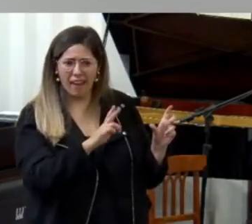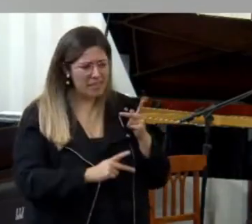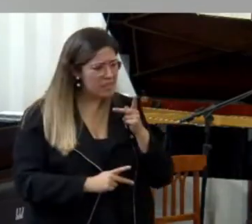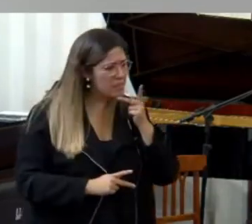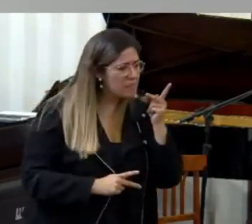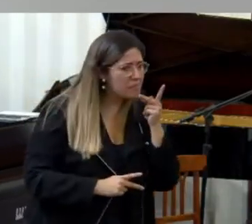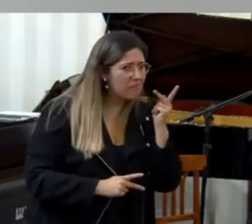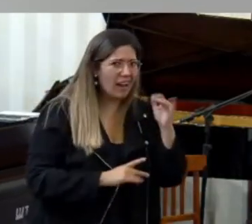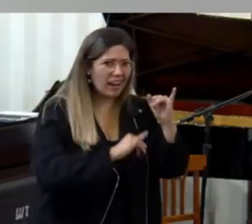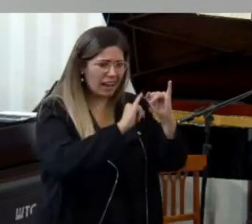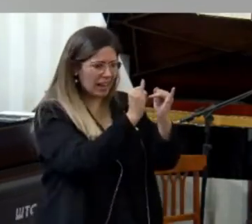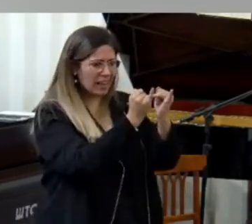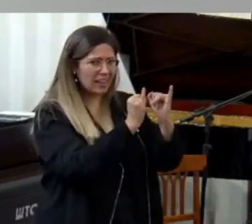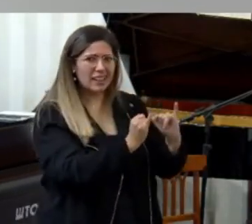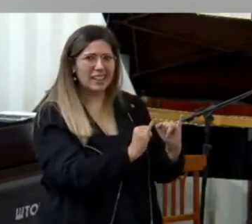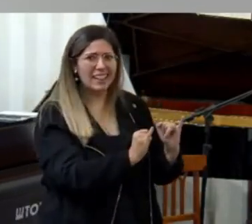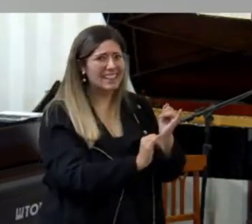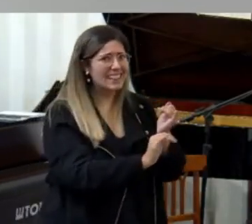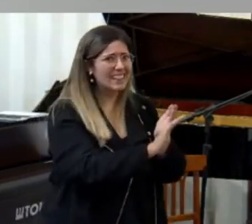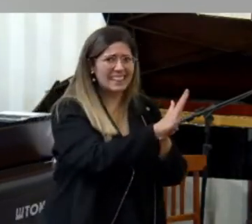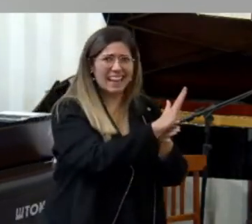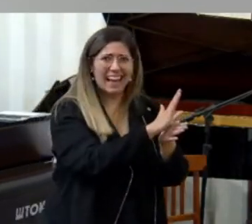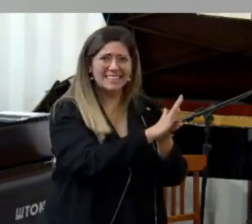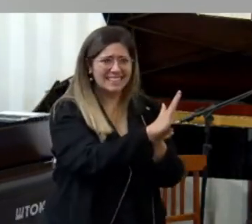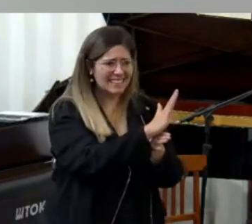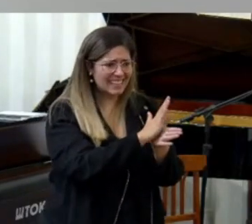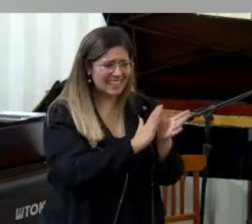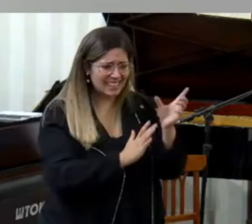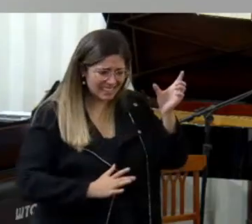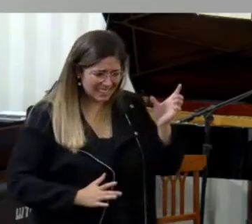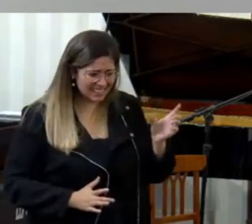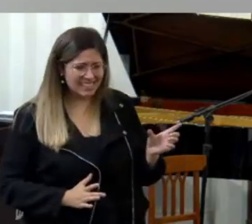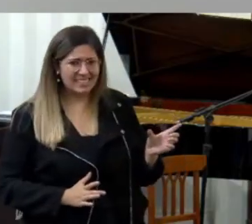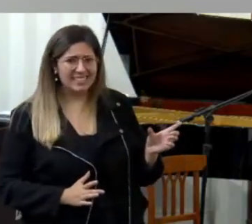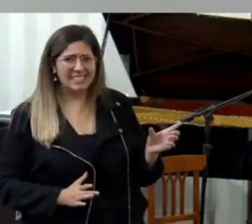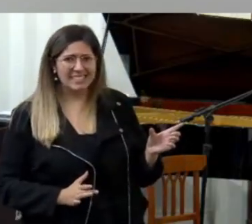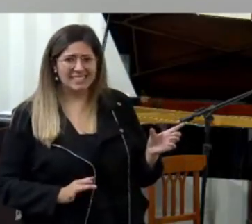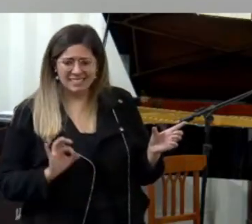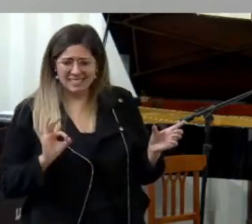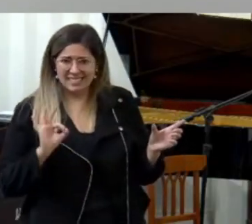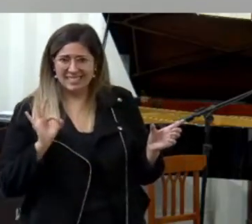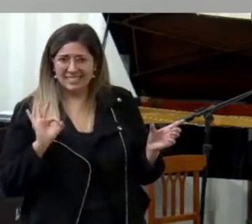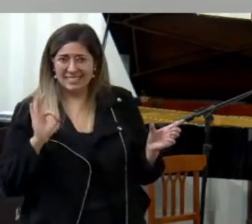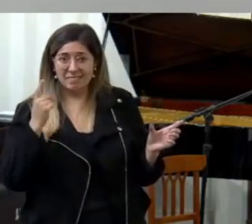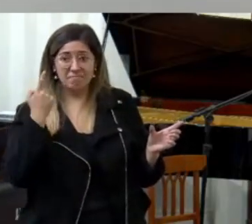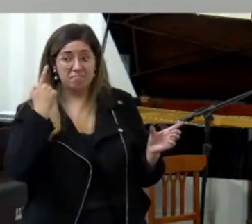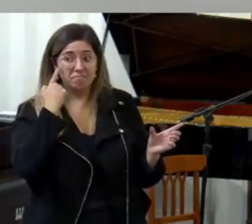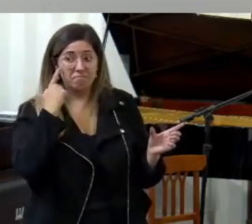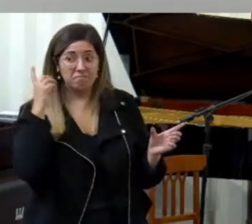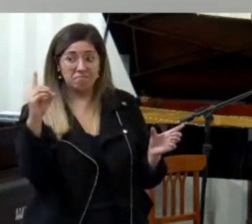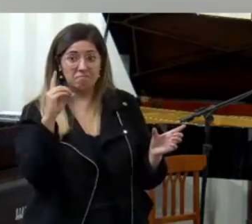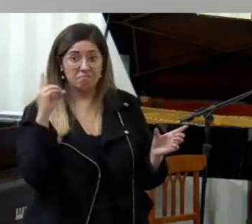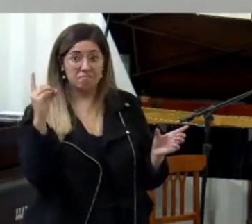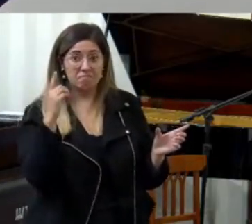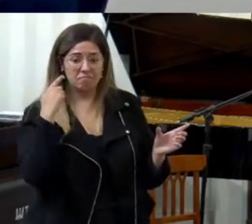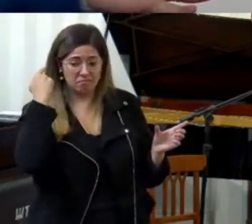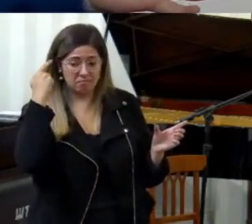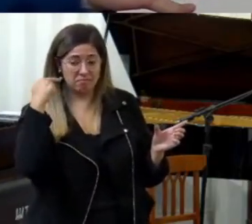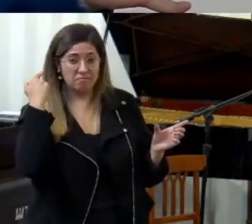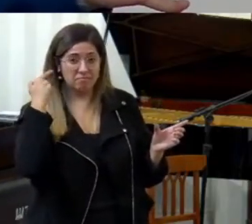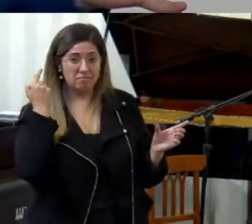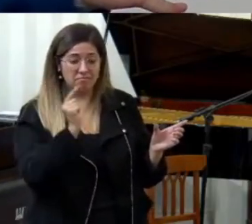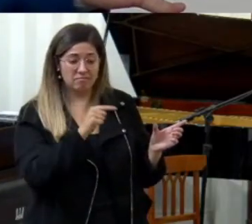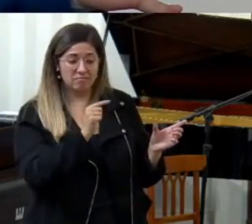o nada, mas dá ao nada um nome. Não seria um estado de loucura este? Como os